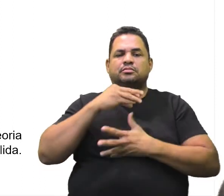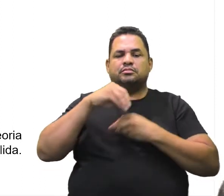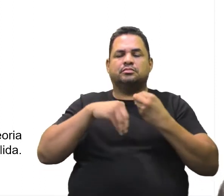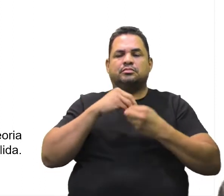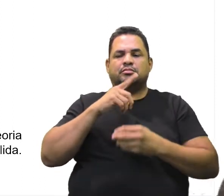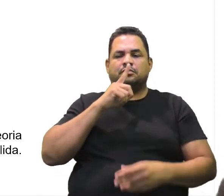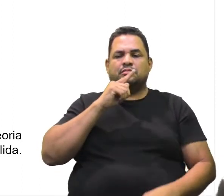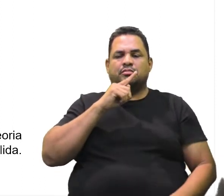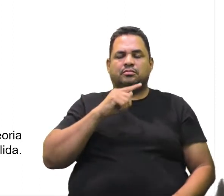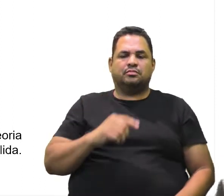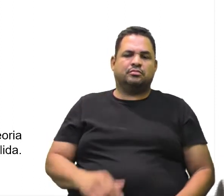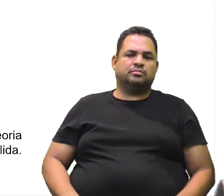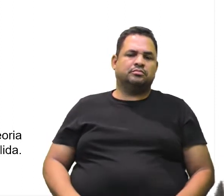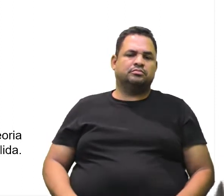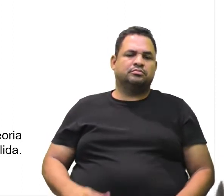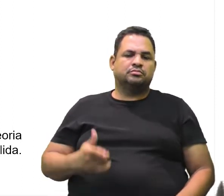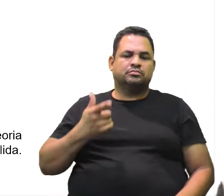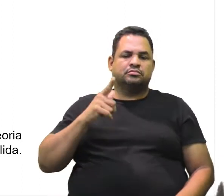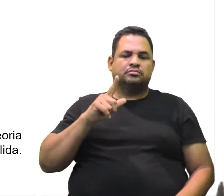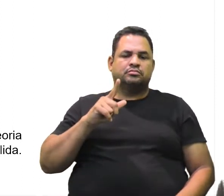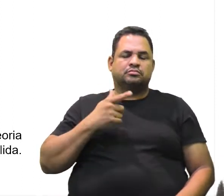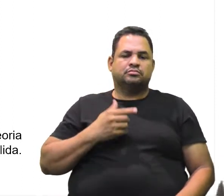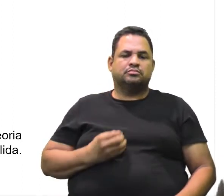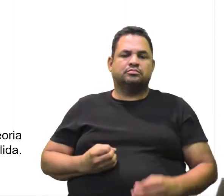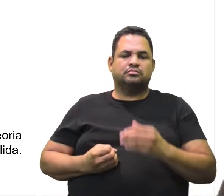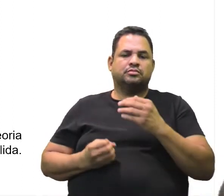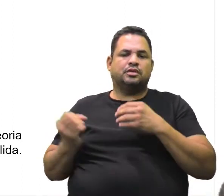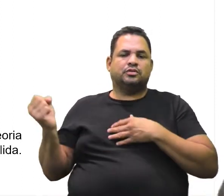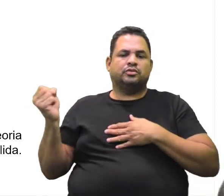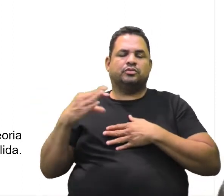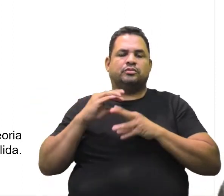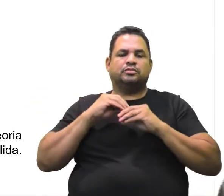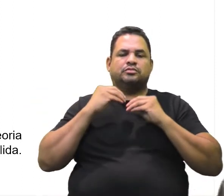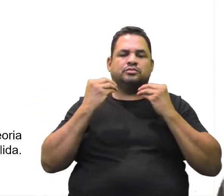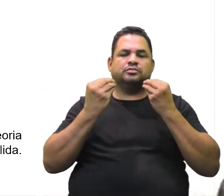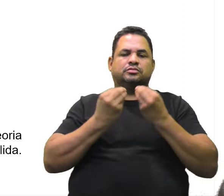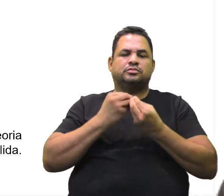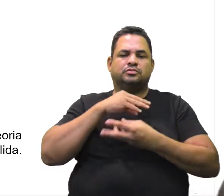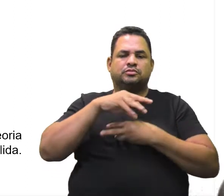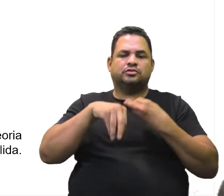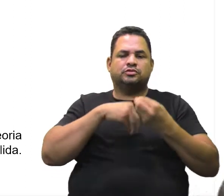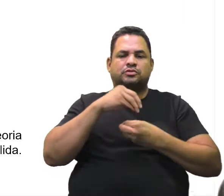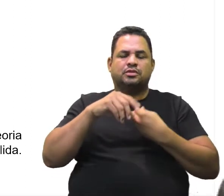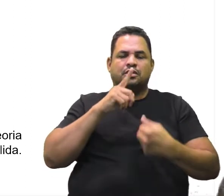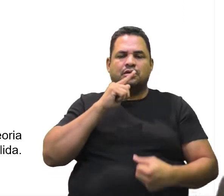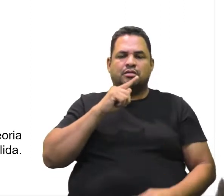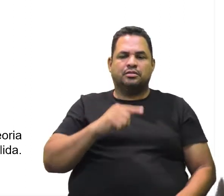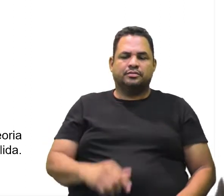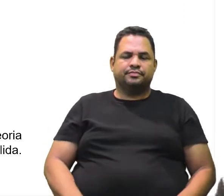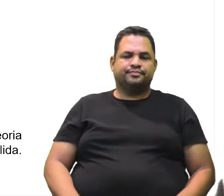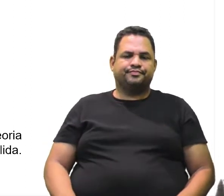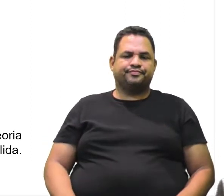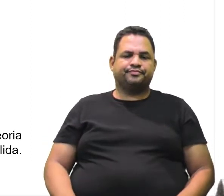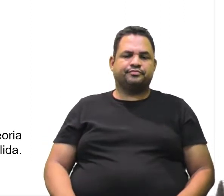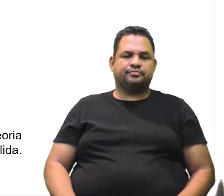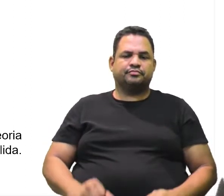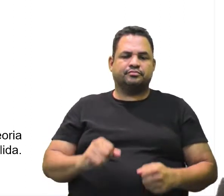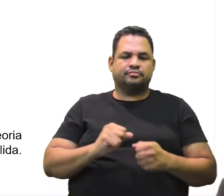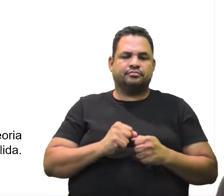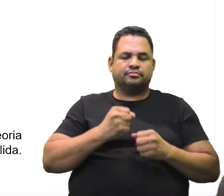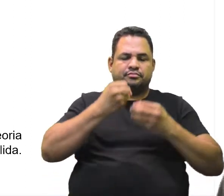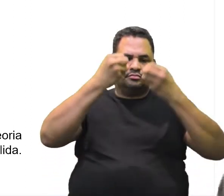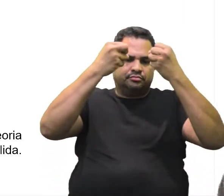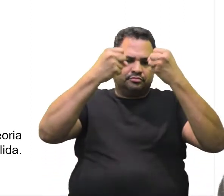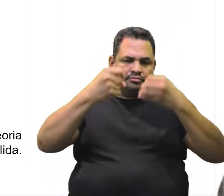agora à formação de uma outra substância que se dissolve na água. Beleza? Eu estou fazendo essa